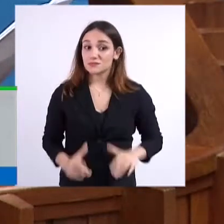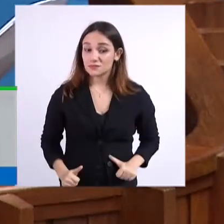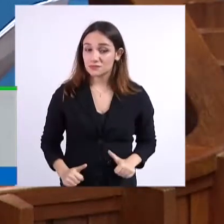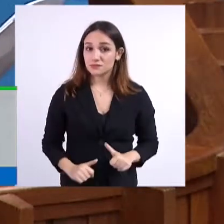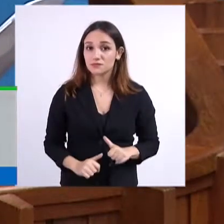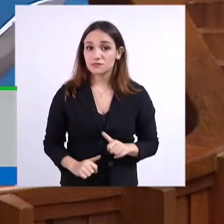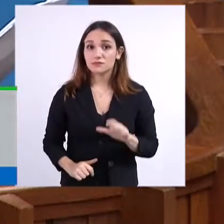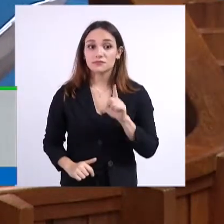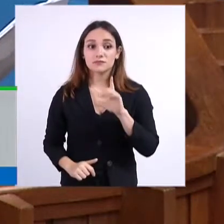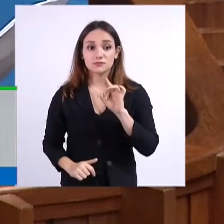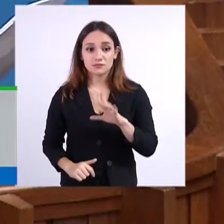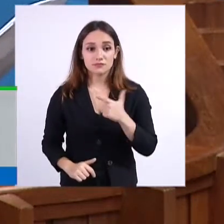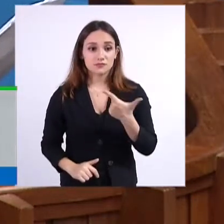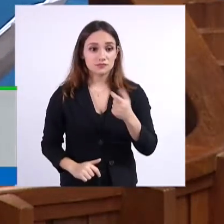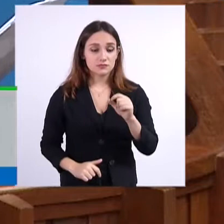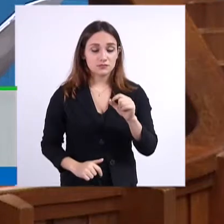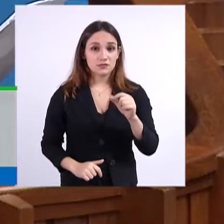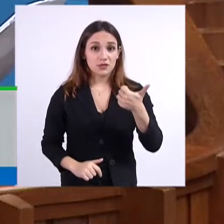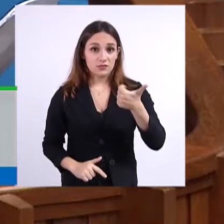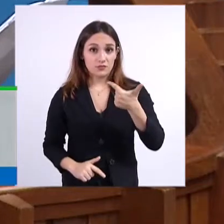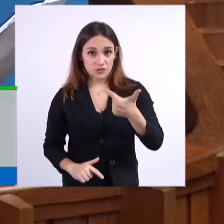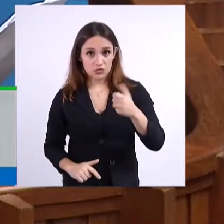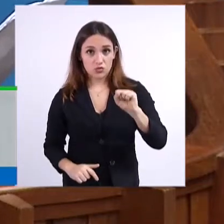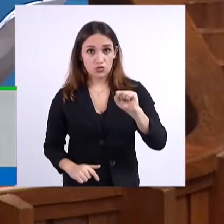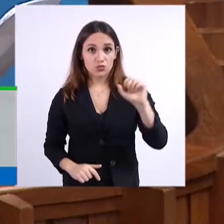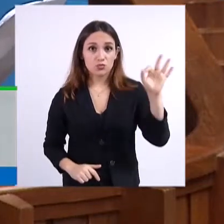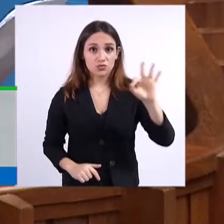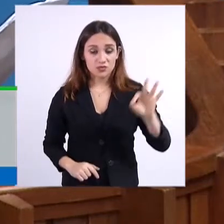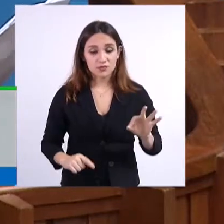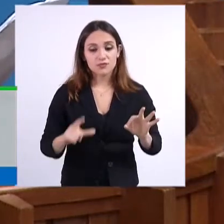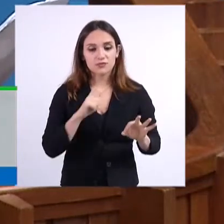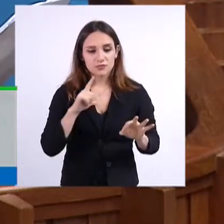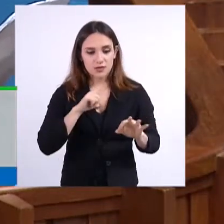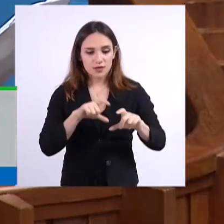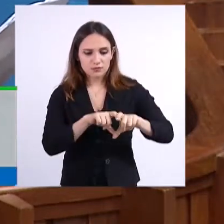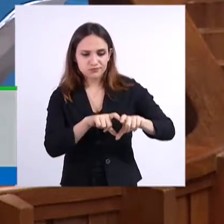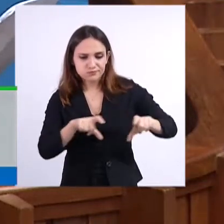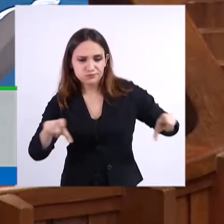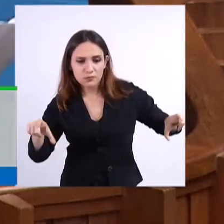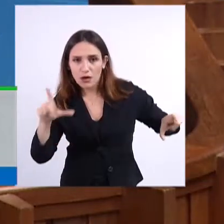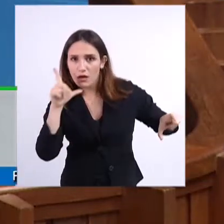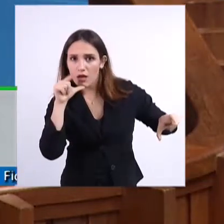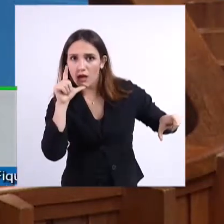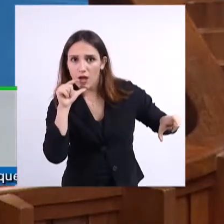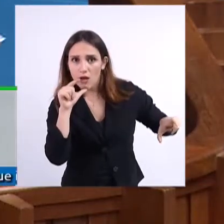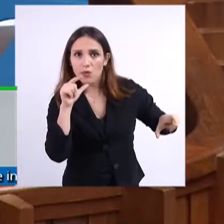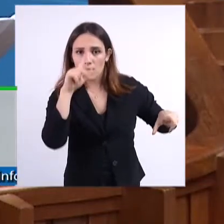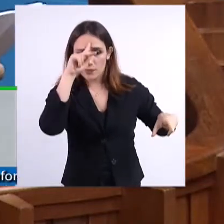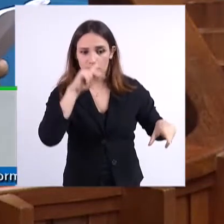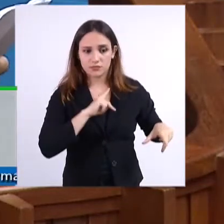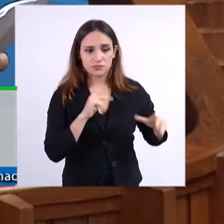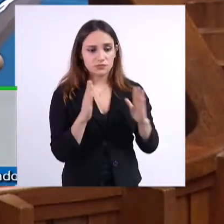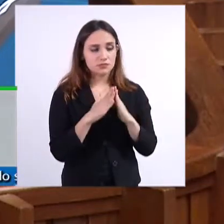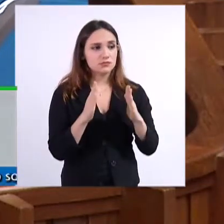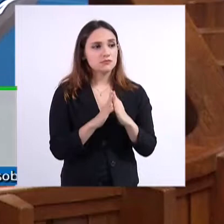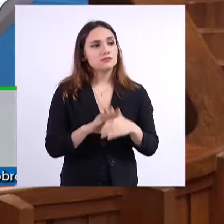e 28% tem instalações sanitárias básicas que não são compartilhadas com outras